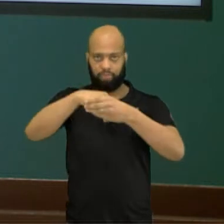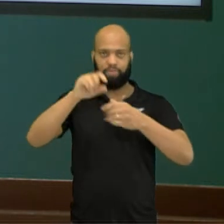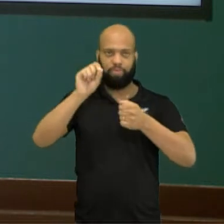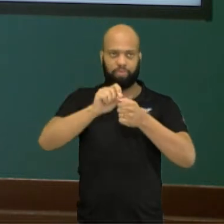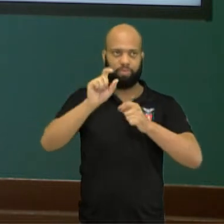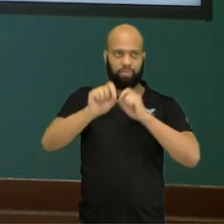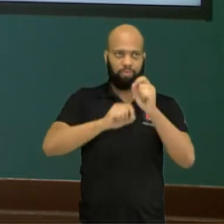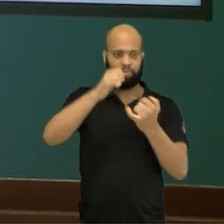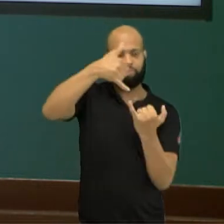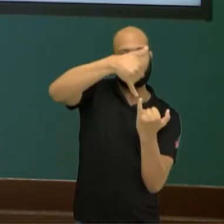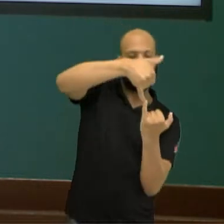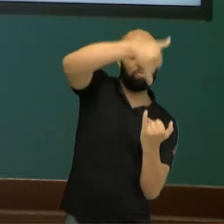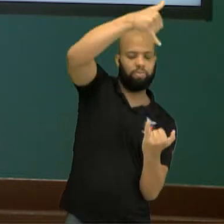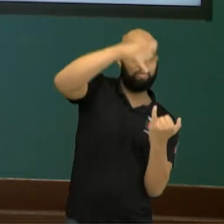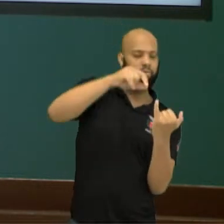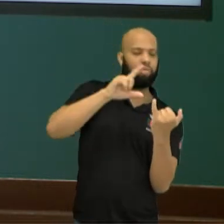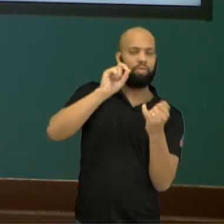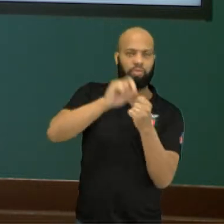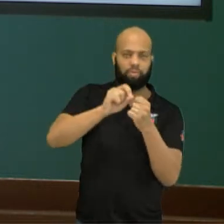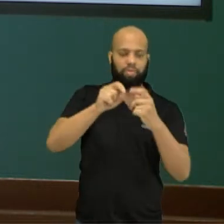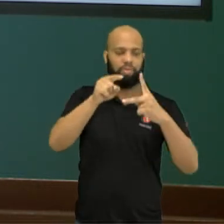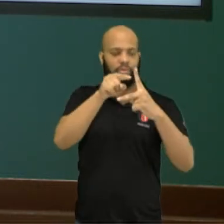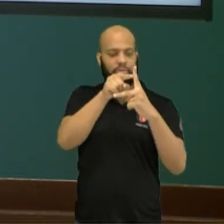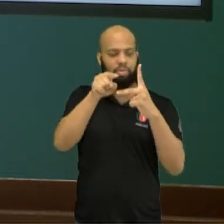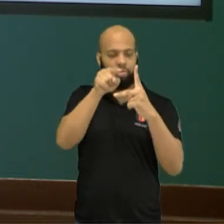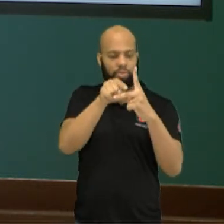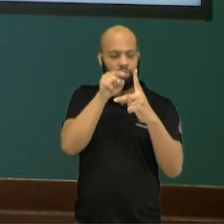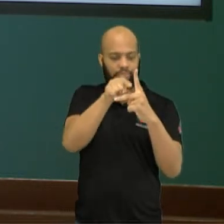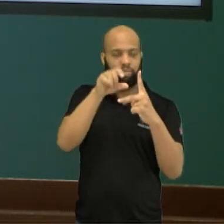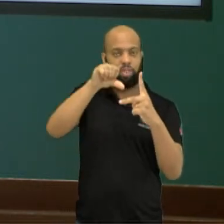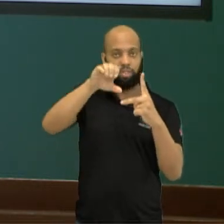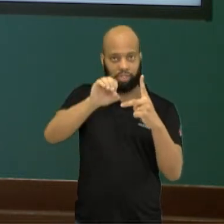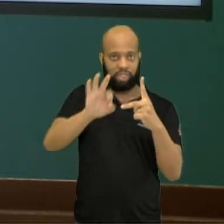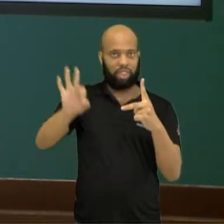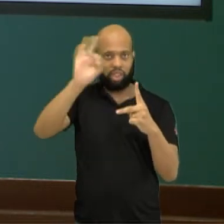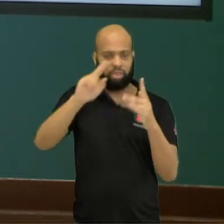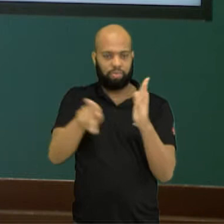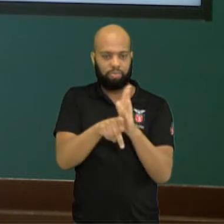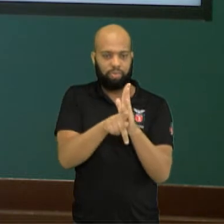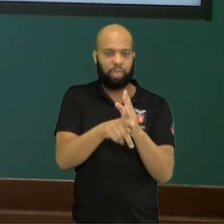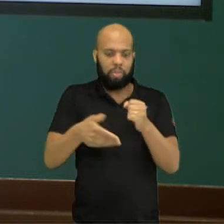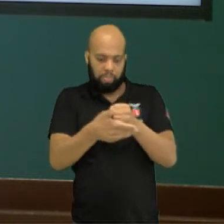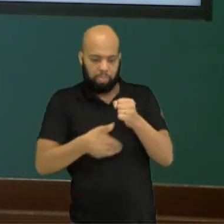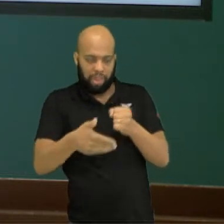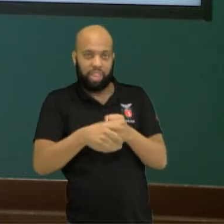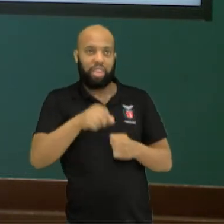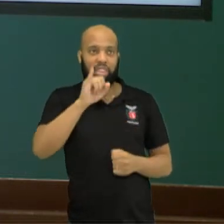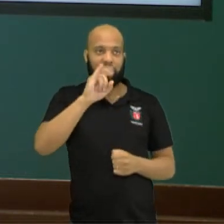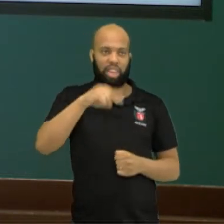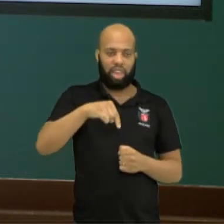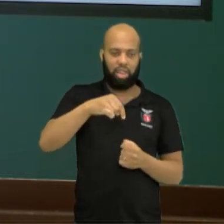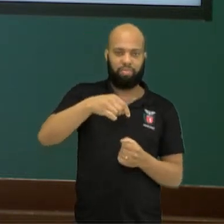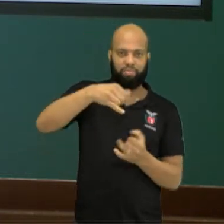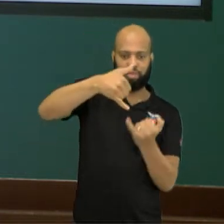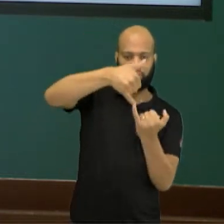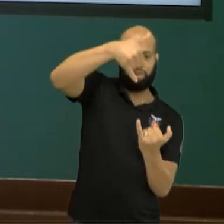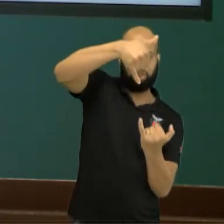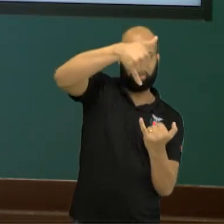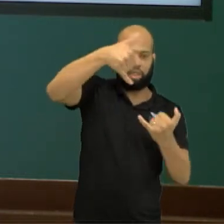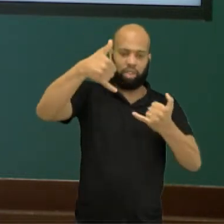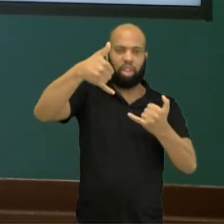ele é formando 90 graus com a base. Se ele for inclinado com a base, nós chamamos o